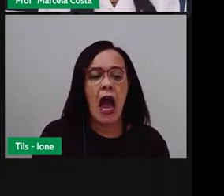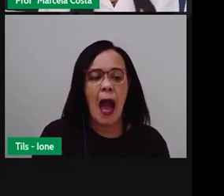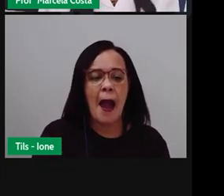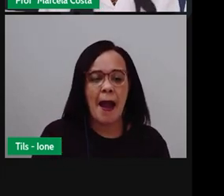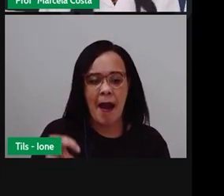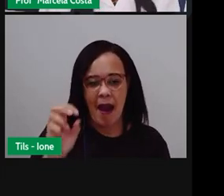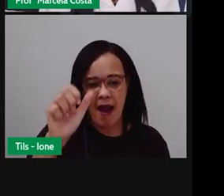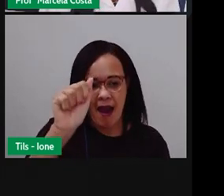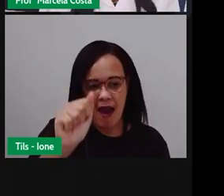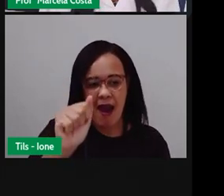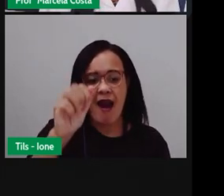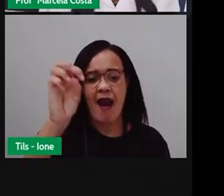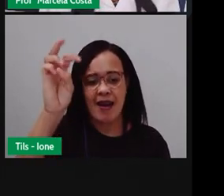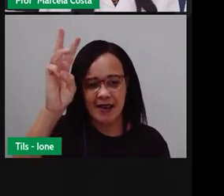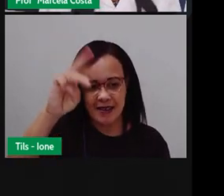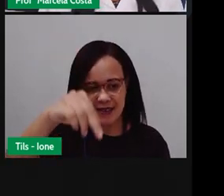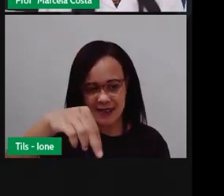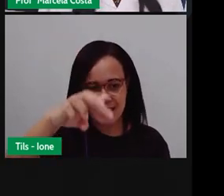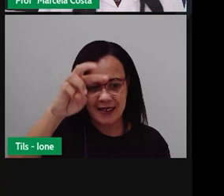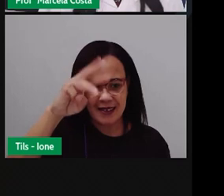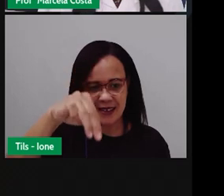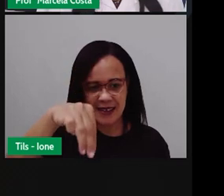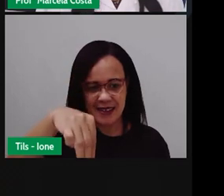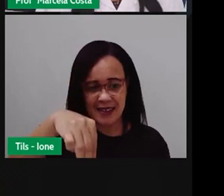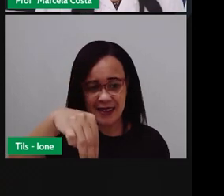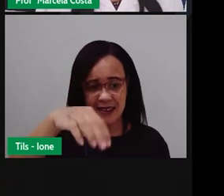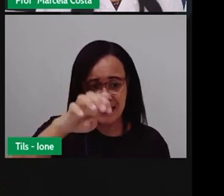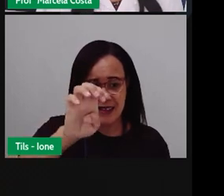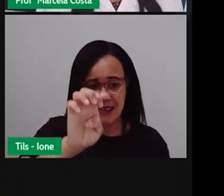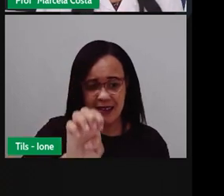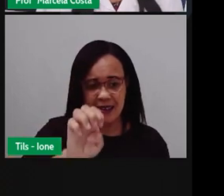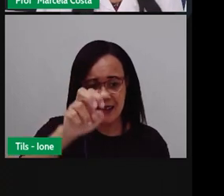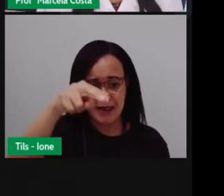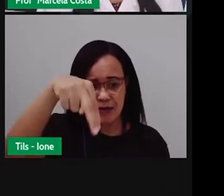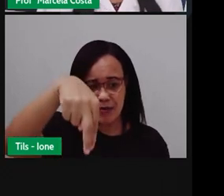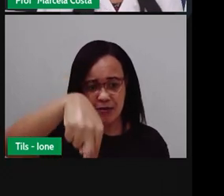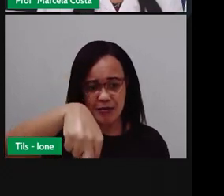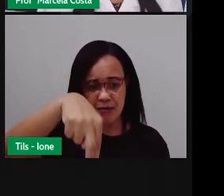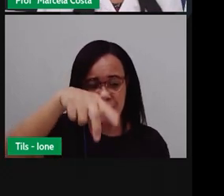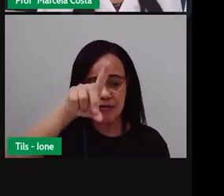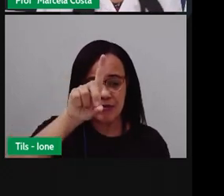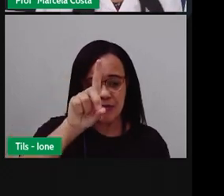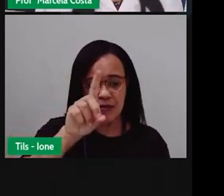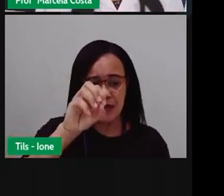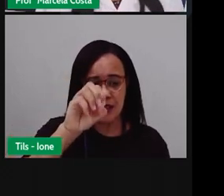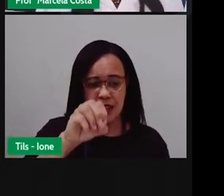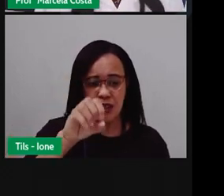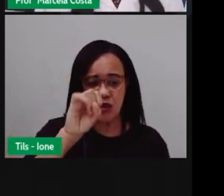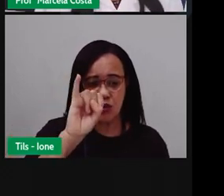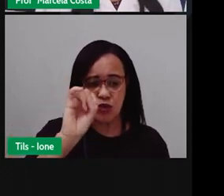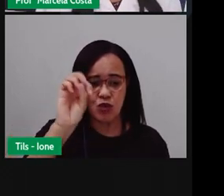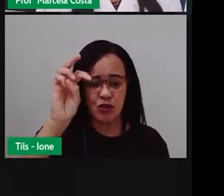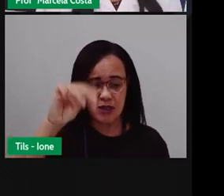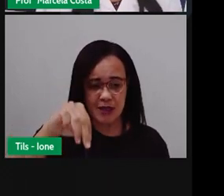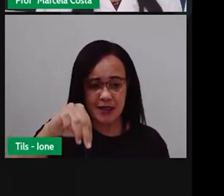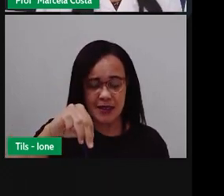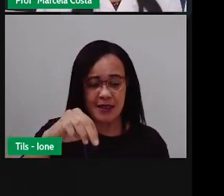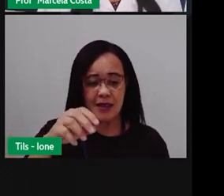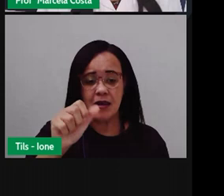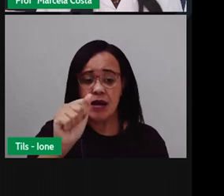Amendoim. A